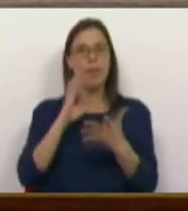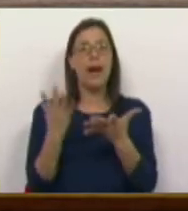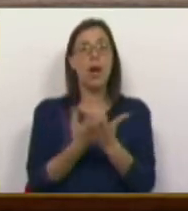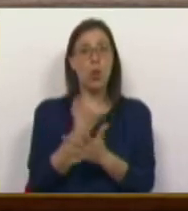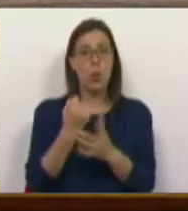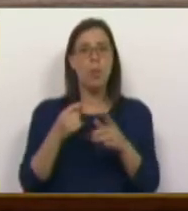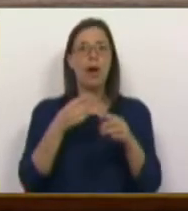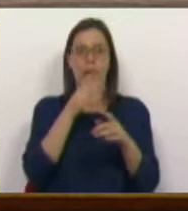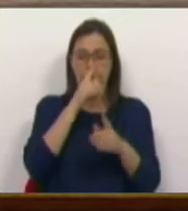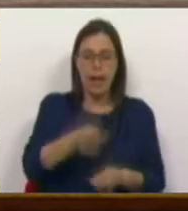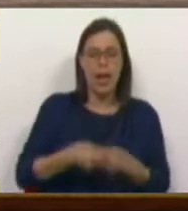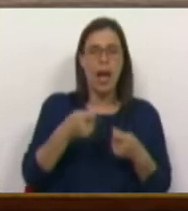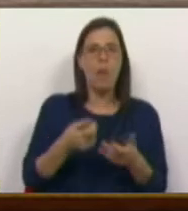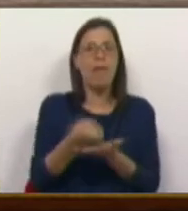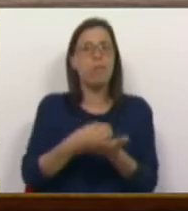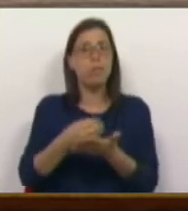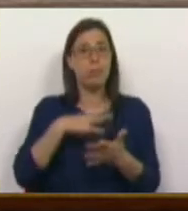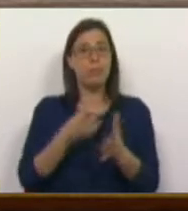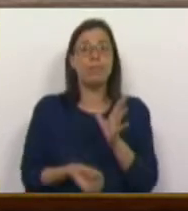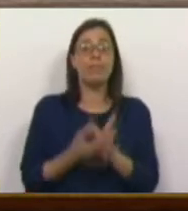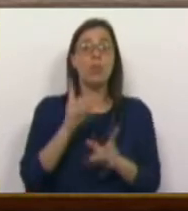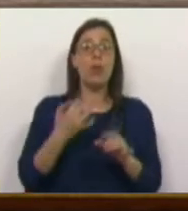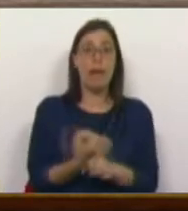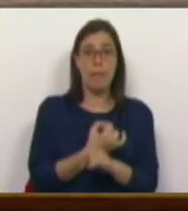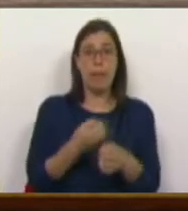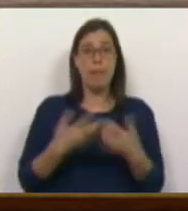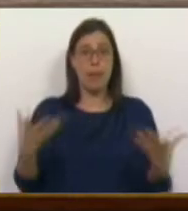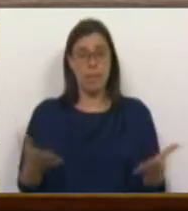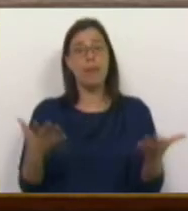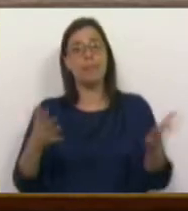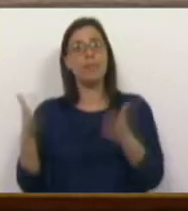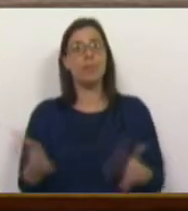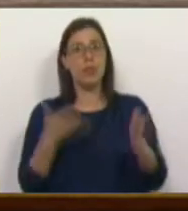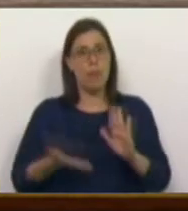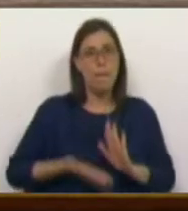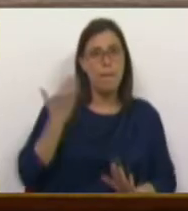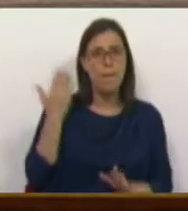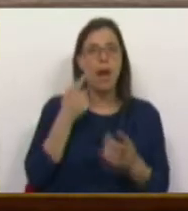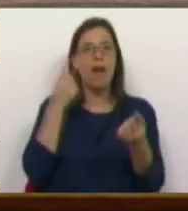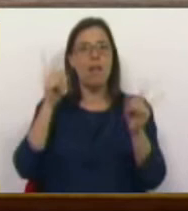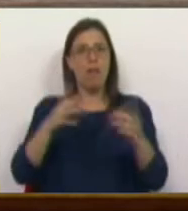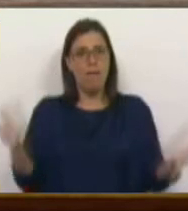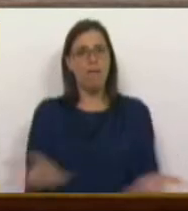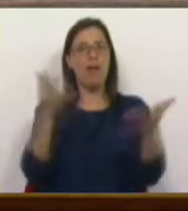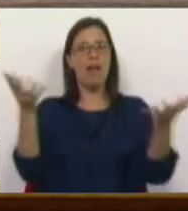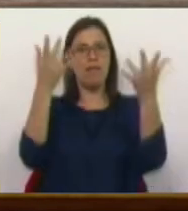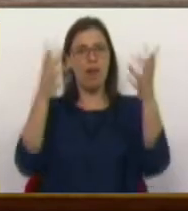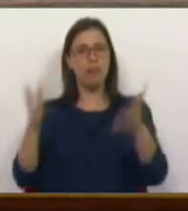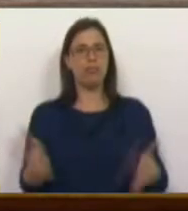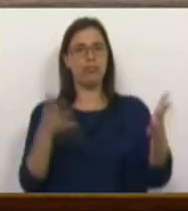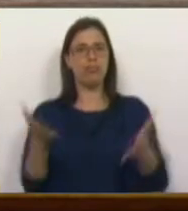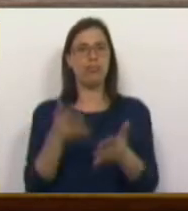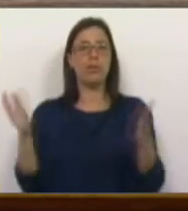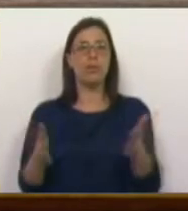recuperar a ocupação agrícola do país para a criação de emprego, aumento da produção e rejuvenescimento do tecido